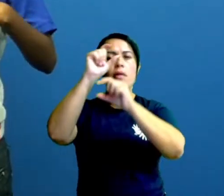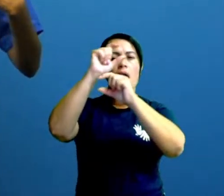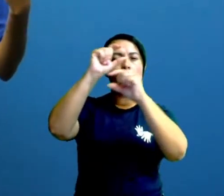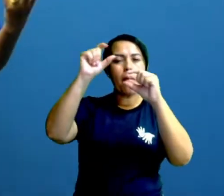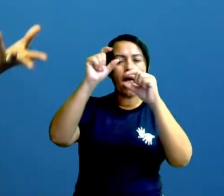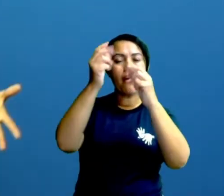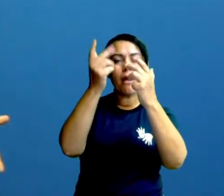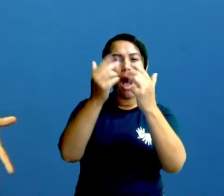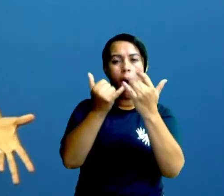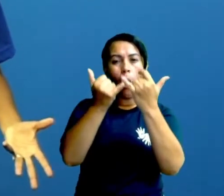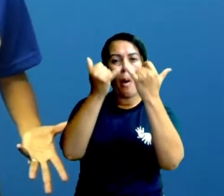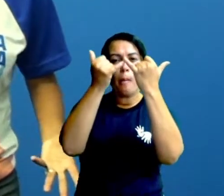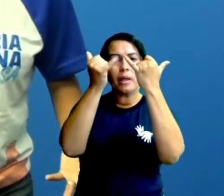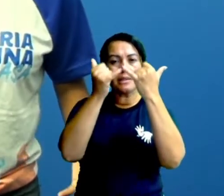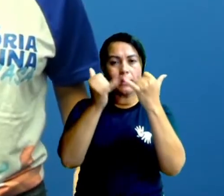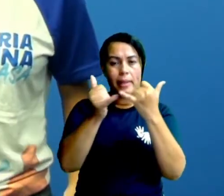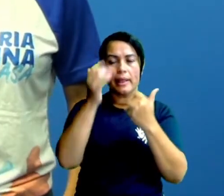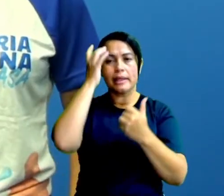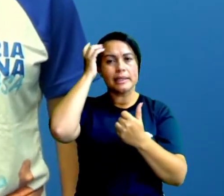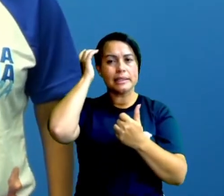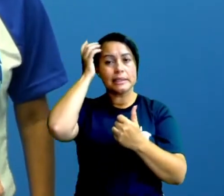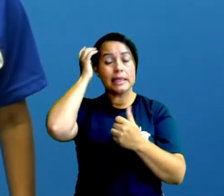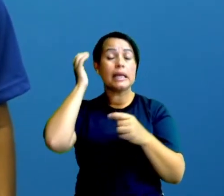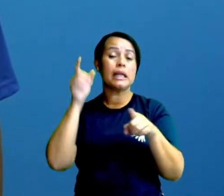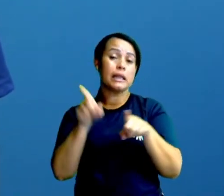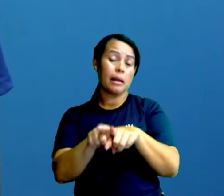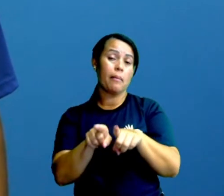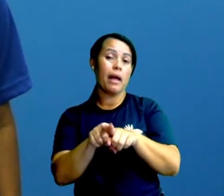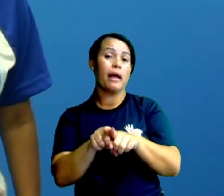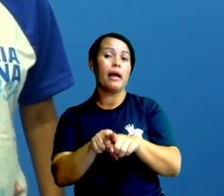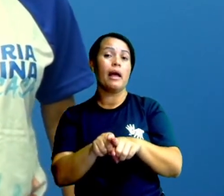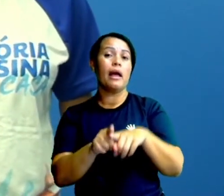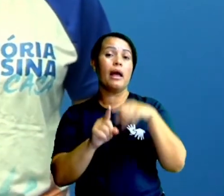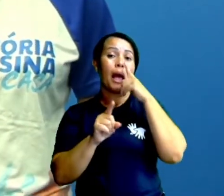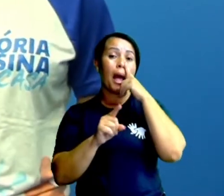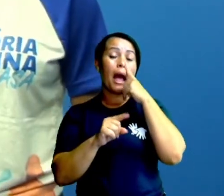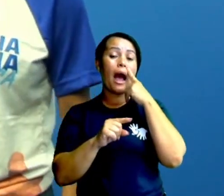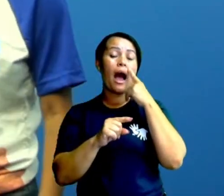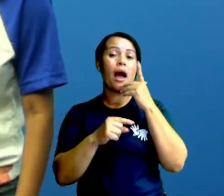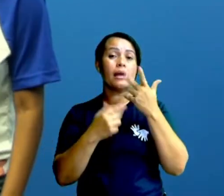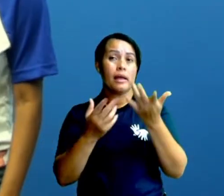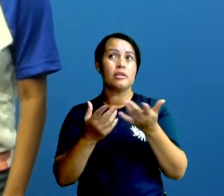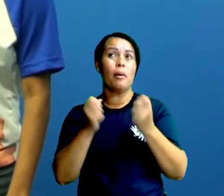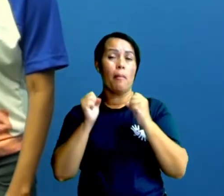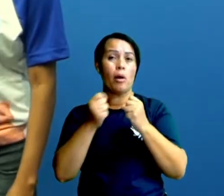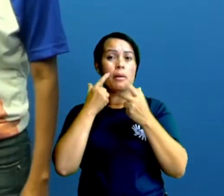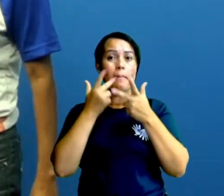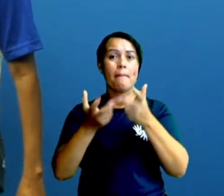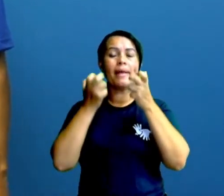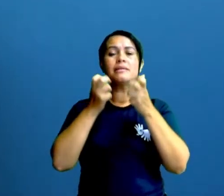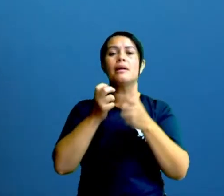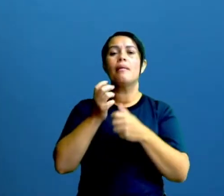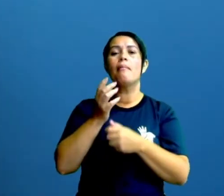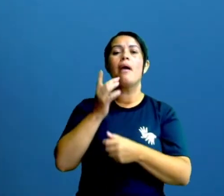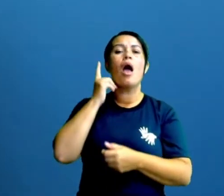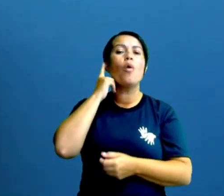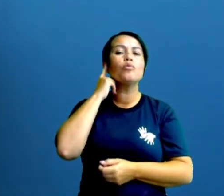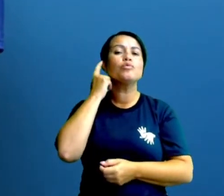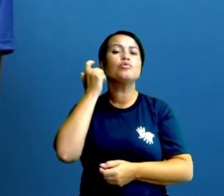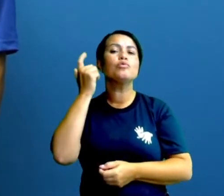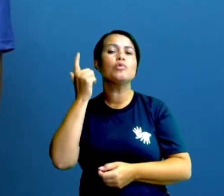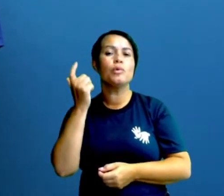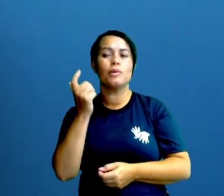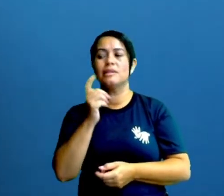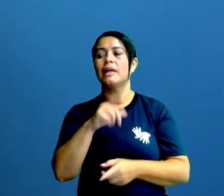cá temos inscritos semelhantes não é o que causa essas sonoridade o finalzinho dela